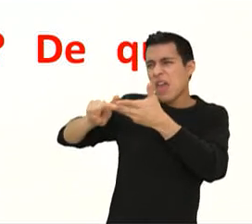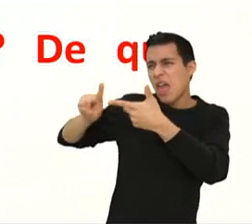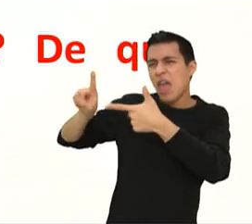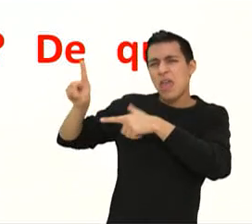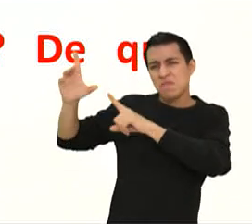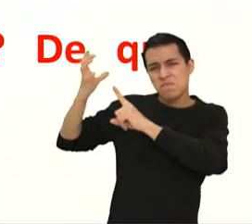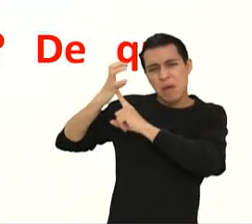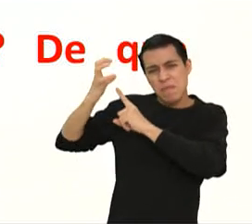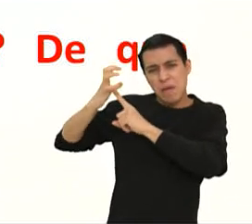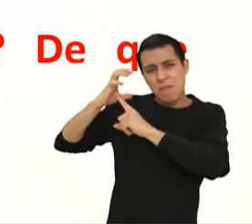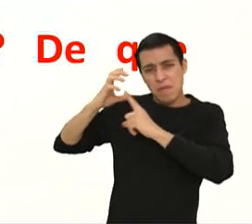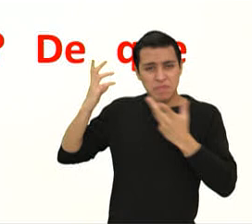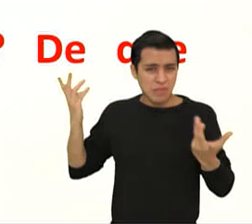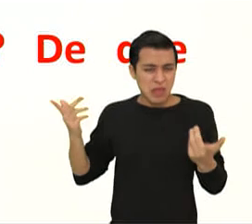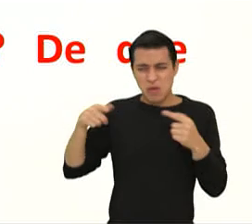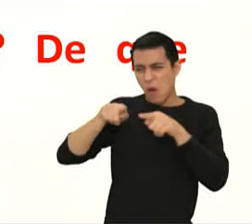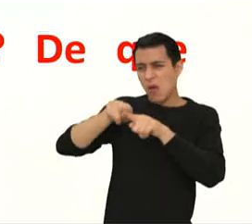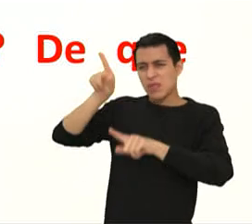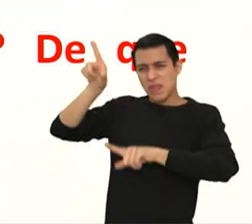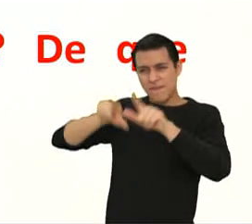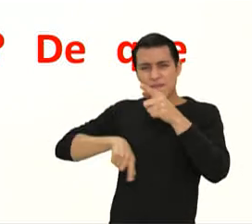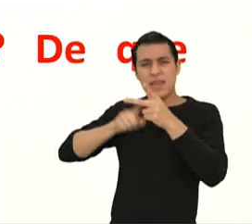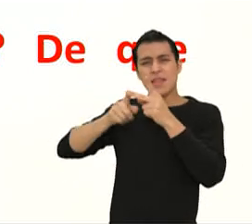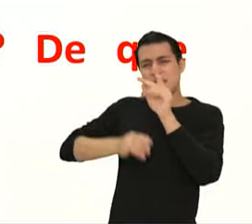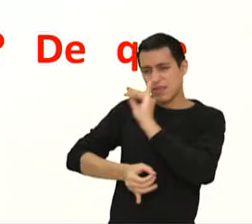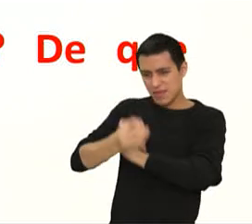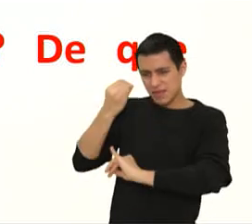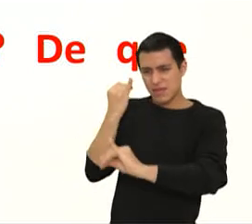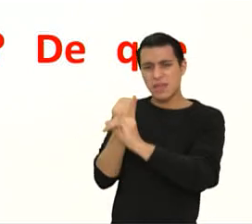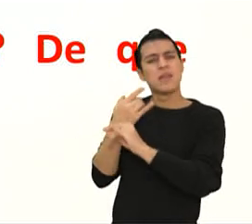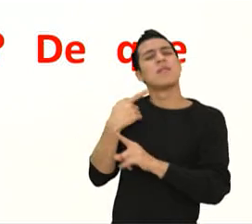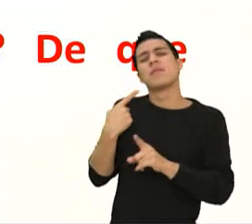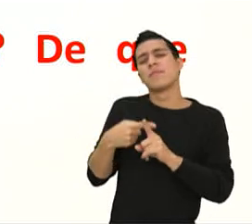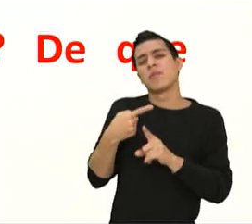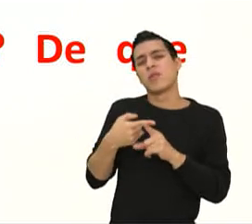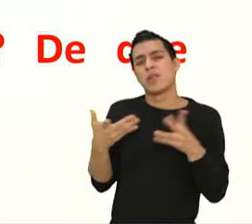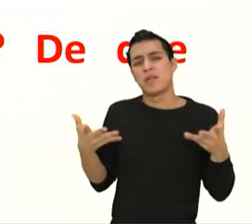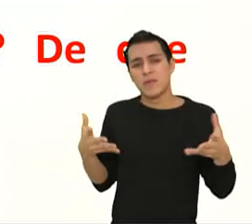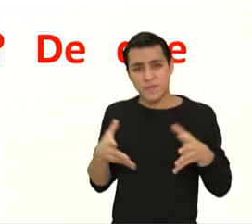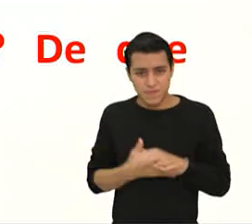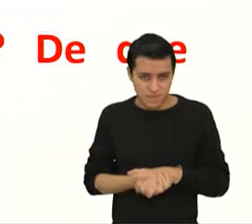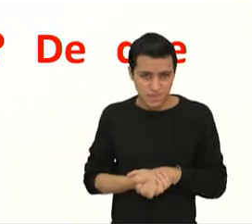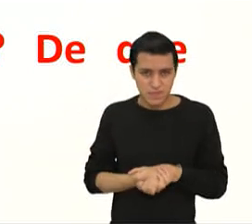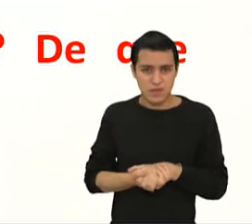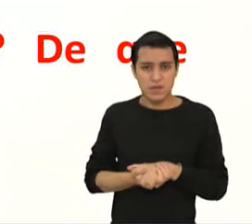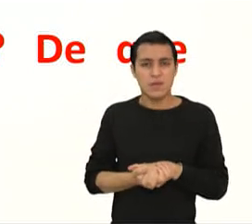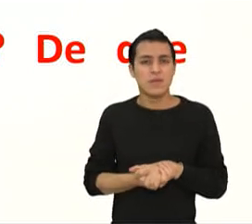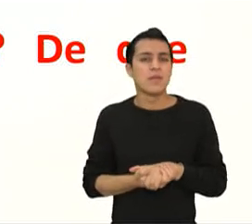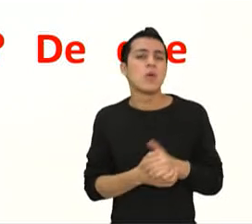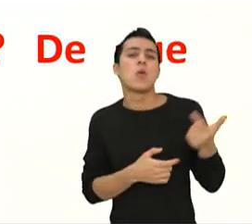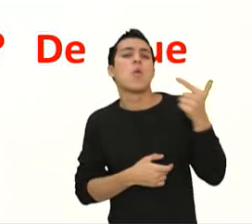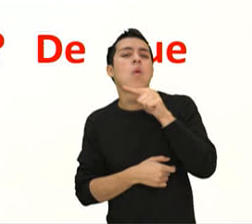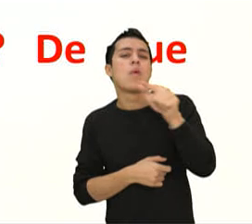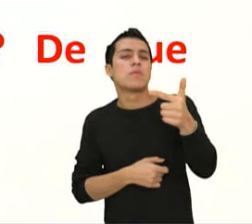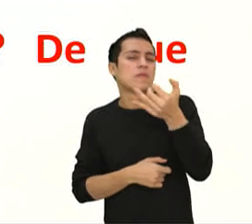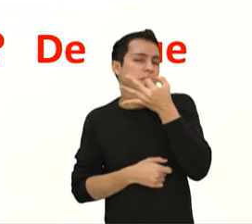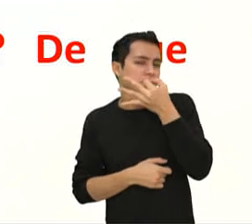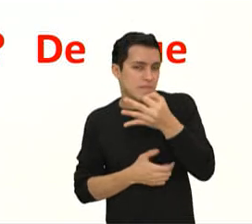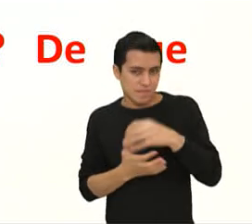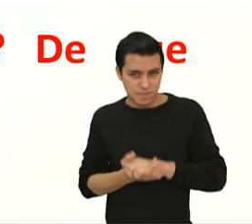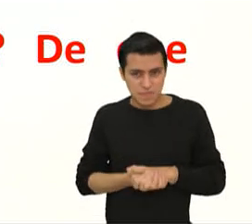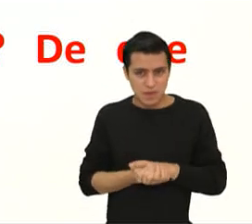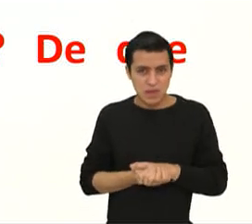de entretenimento, como a TV e a internet? Por quê? Outra sugestão.